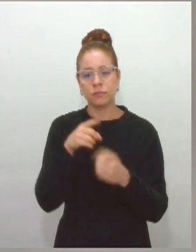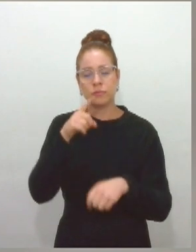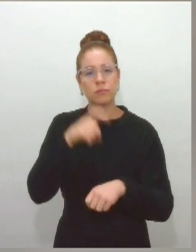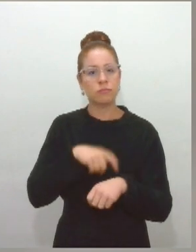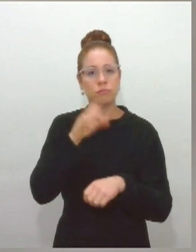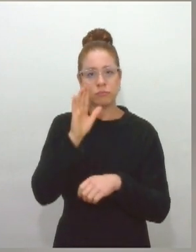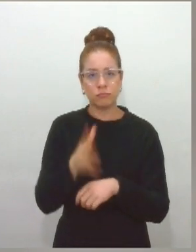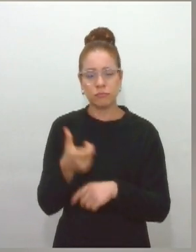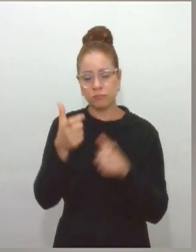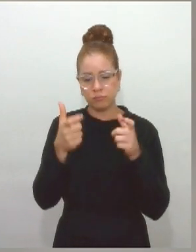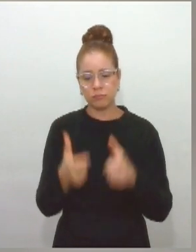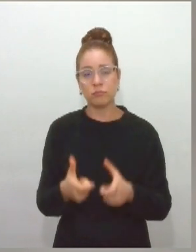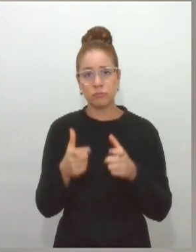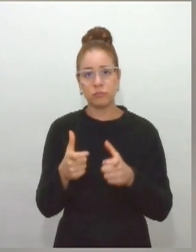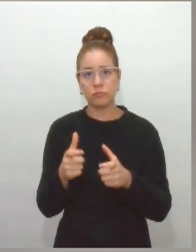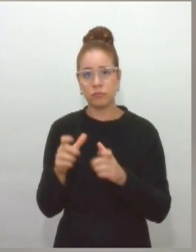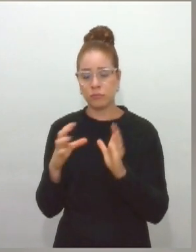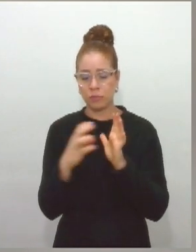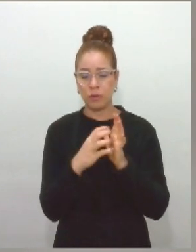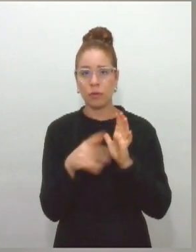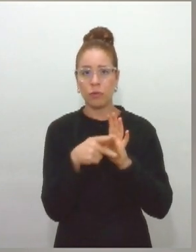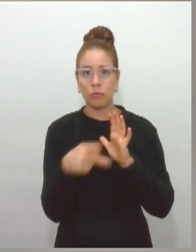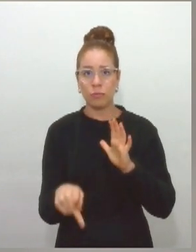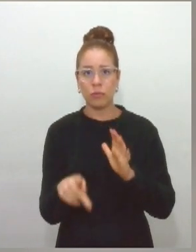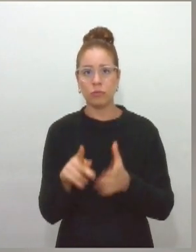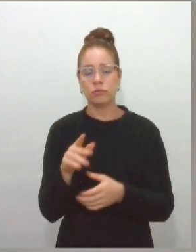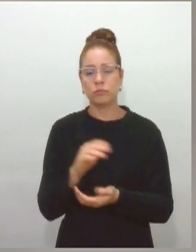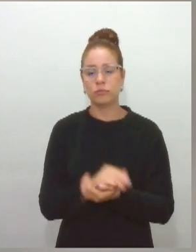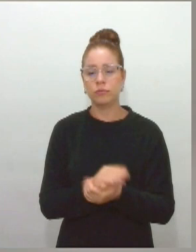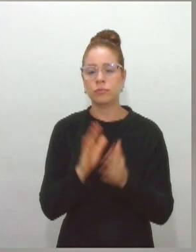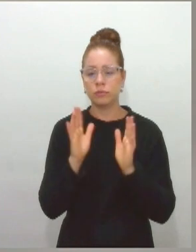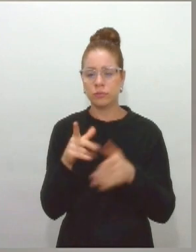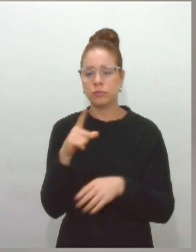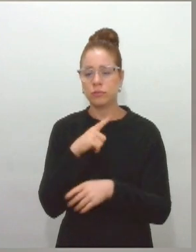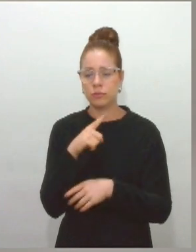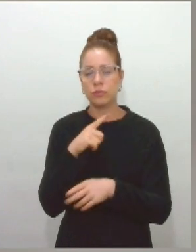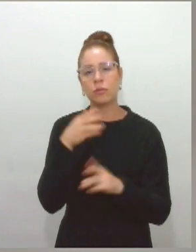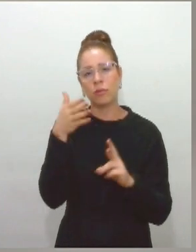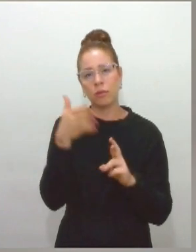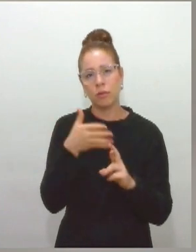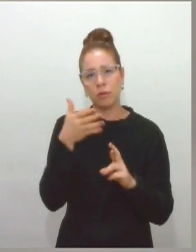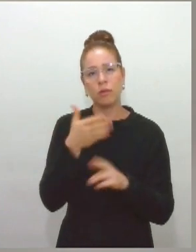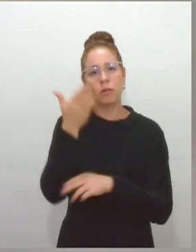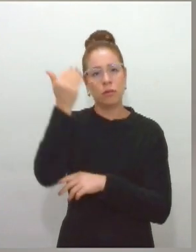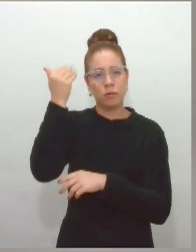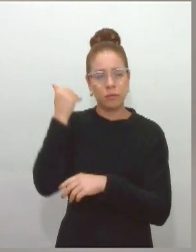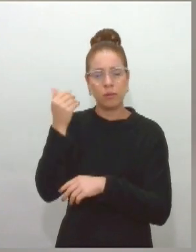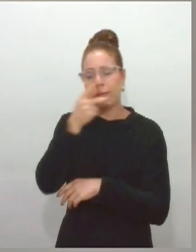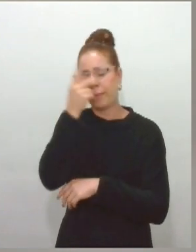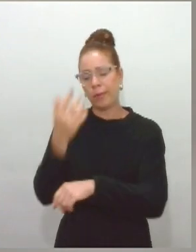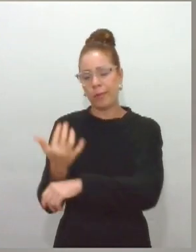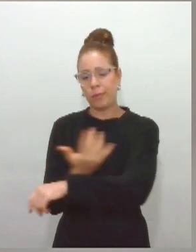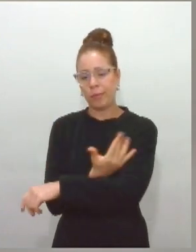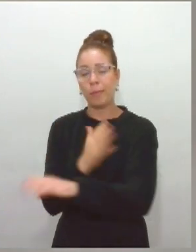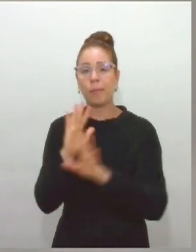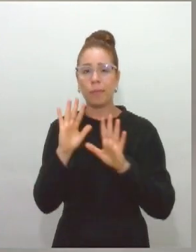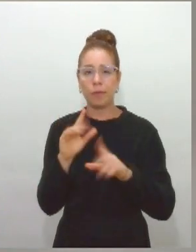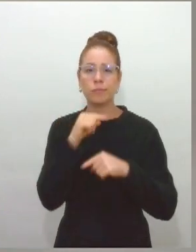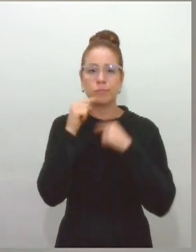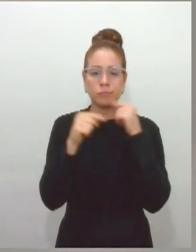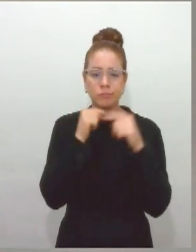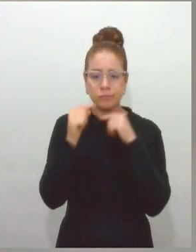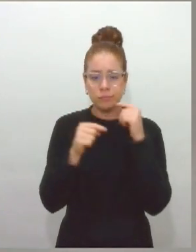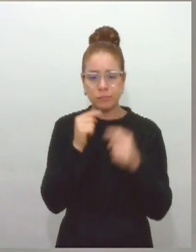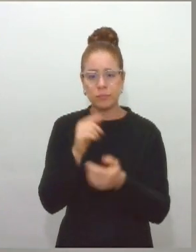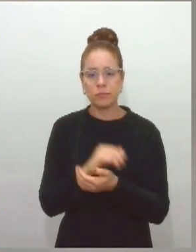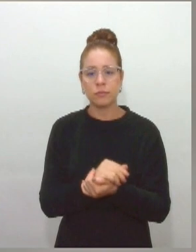pacientes já tinham o Hospital de Urgência de Sergipe como referência para o seu atendimento. Mas até então, a possibilidade de transplante de